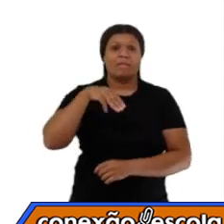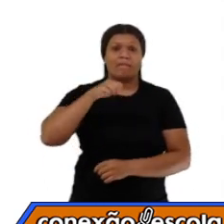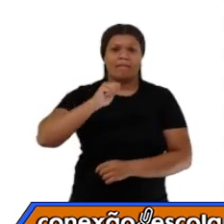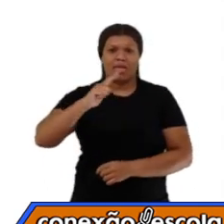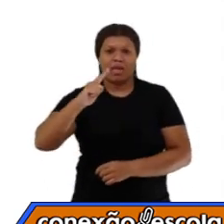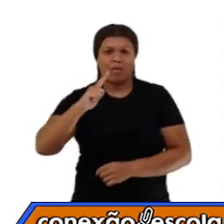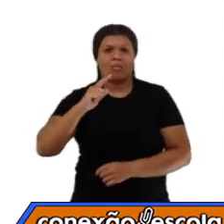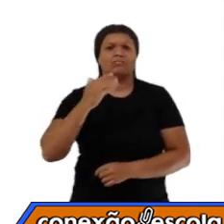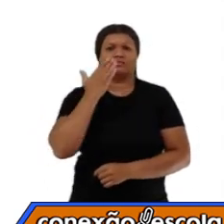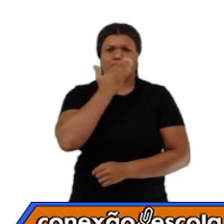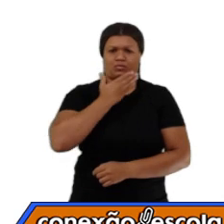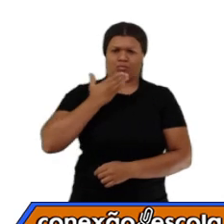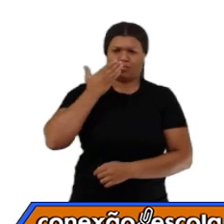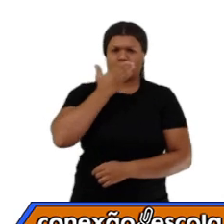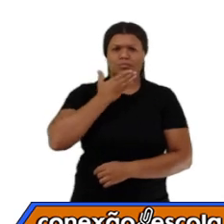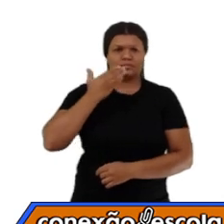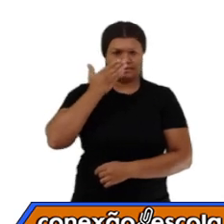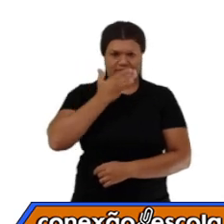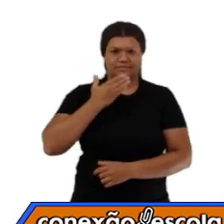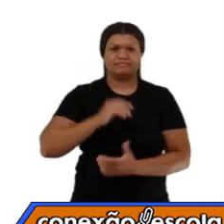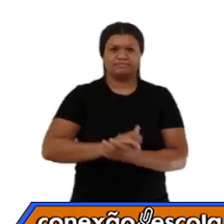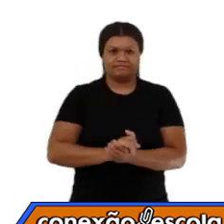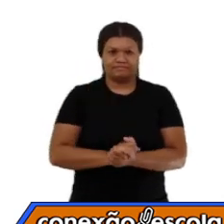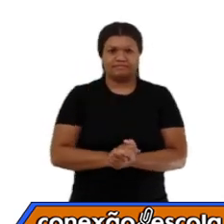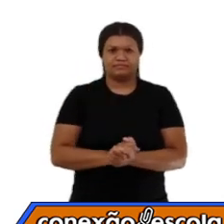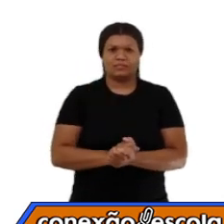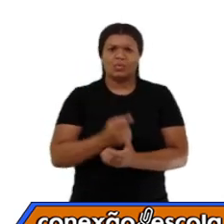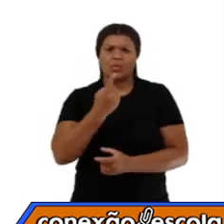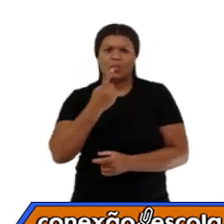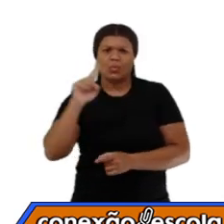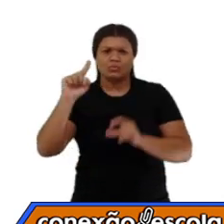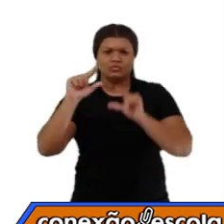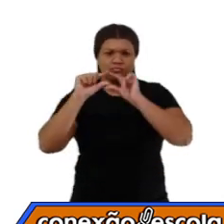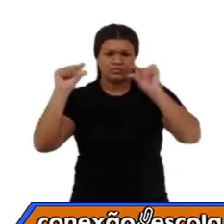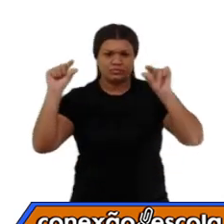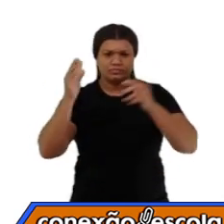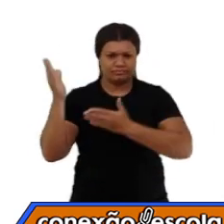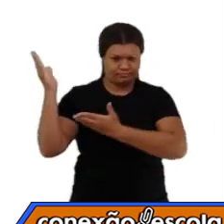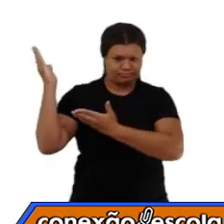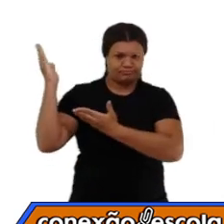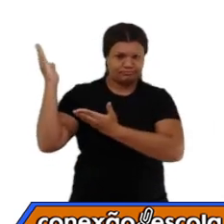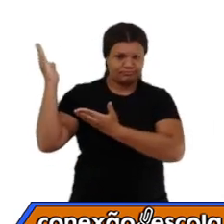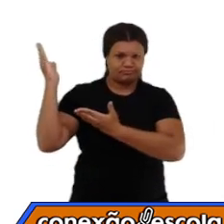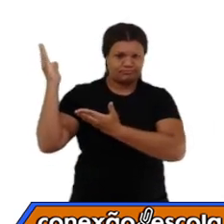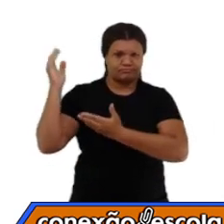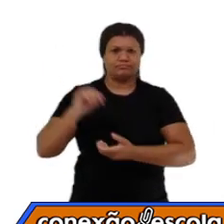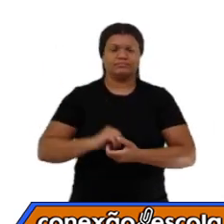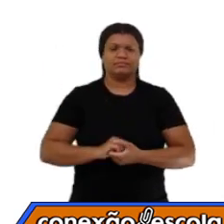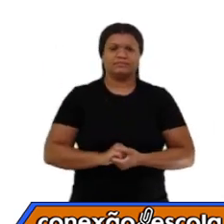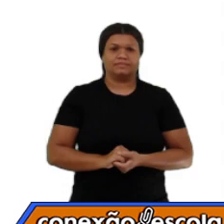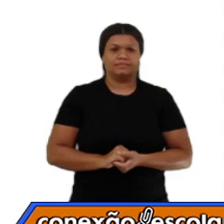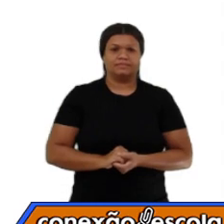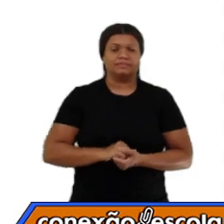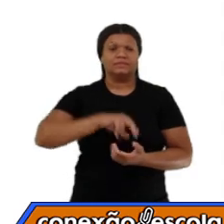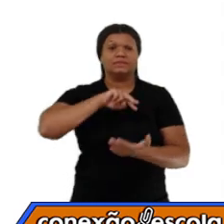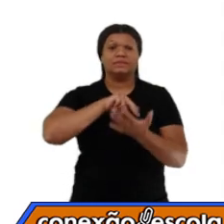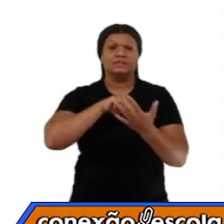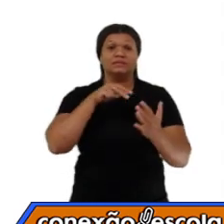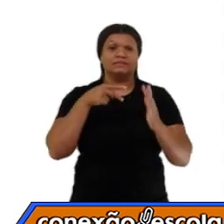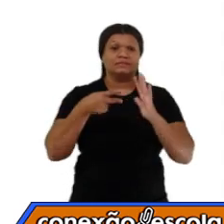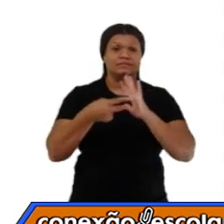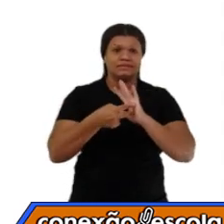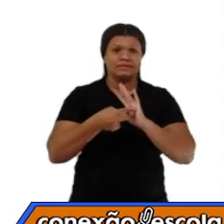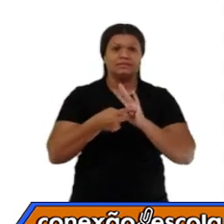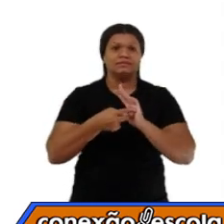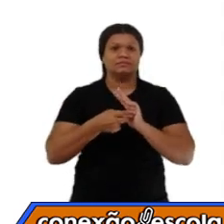português. E aqui no final, but not as sweet as you, que